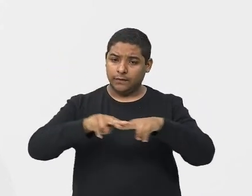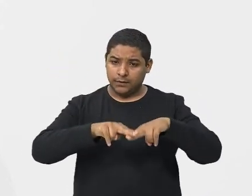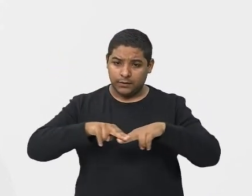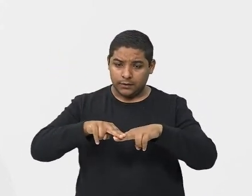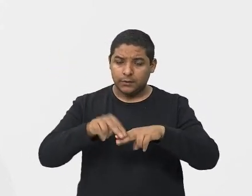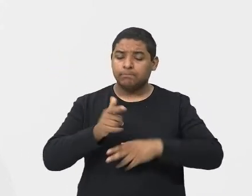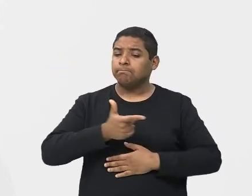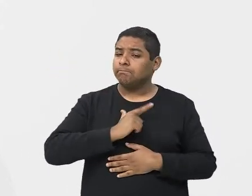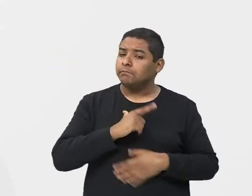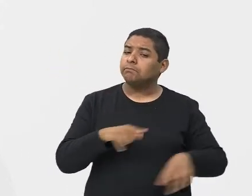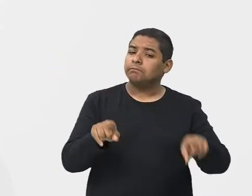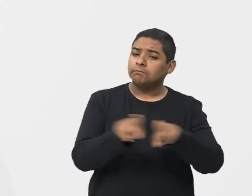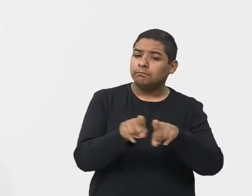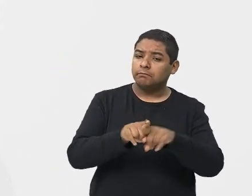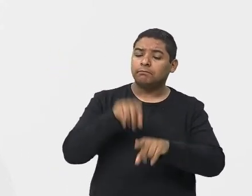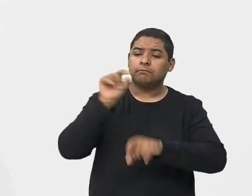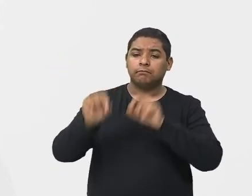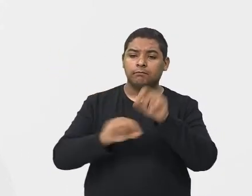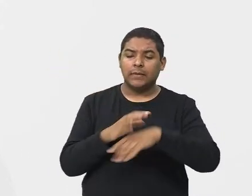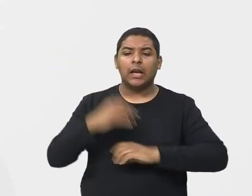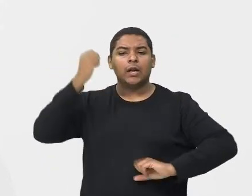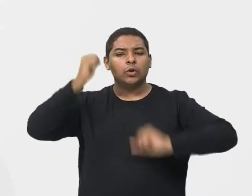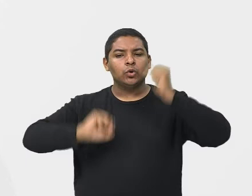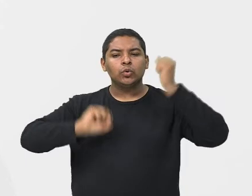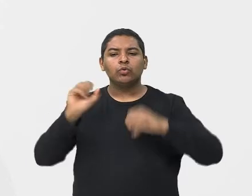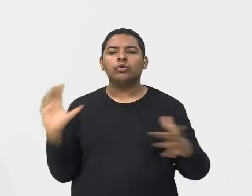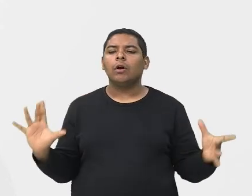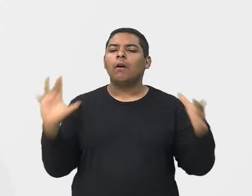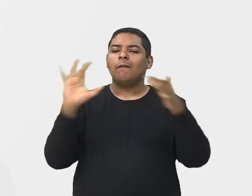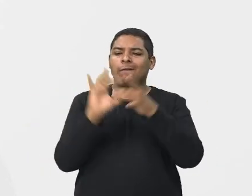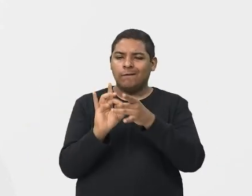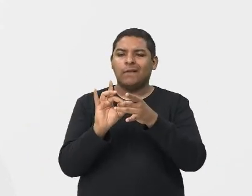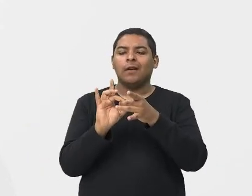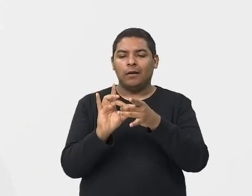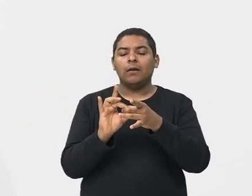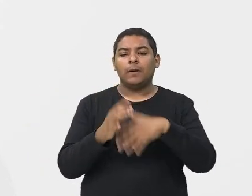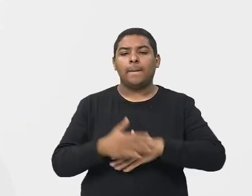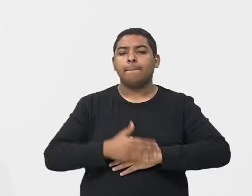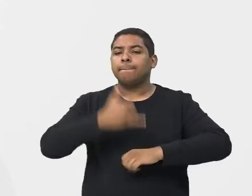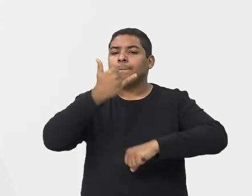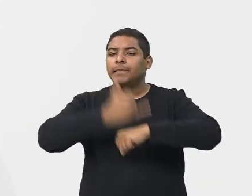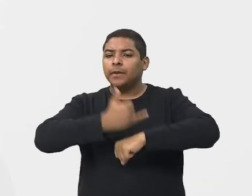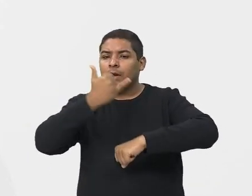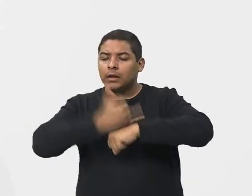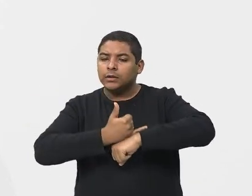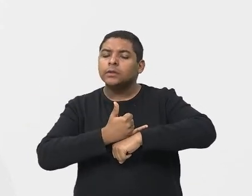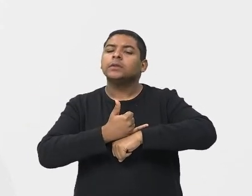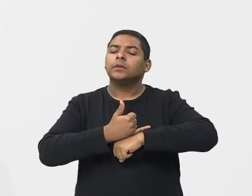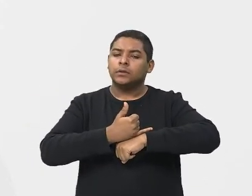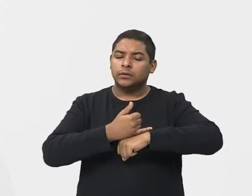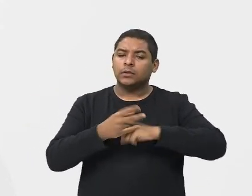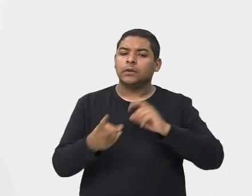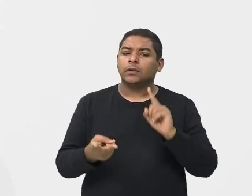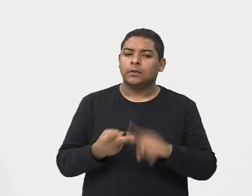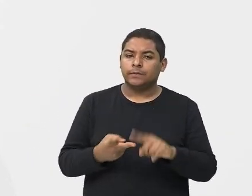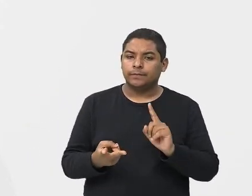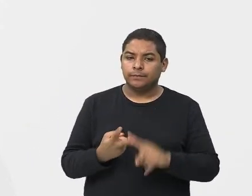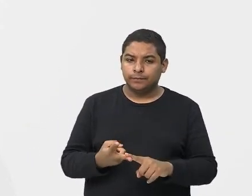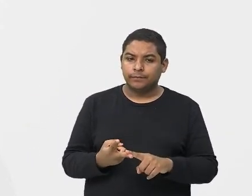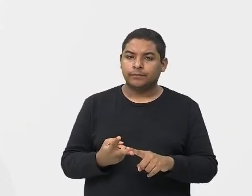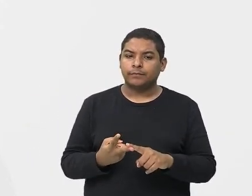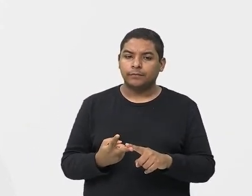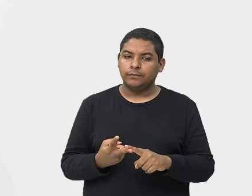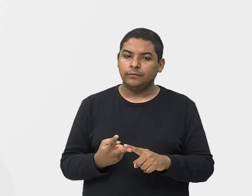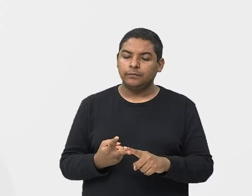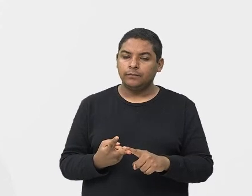né, também vamos ter aí indústrias muito ligadas à parte de metalúrgicas, né? Também vai estar muito